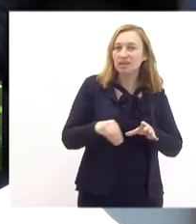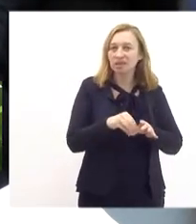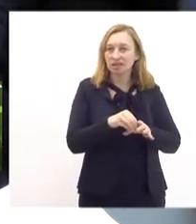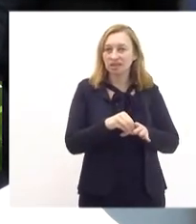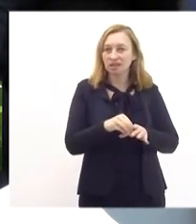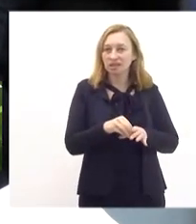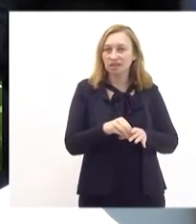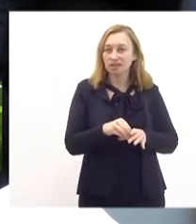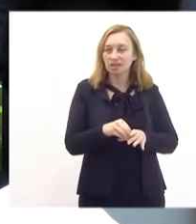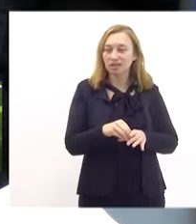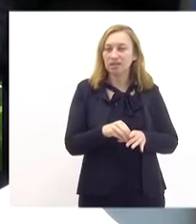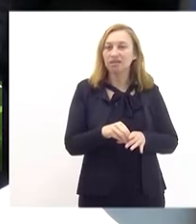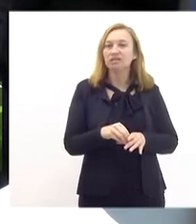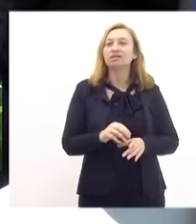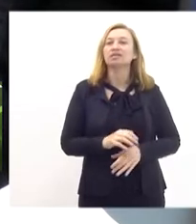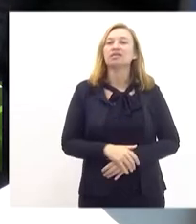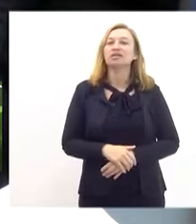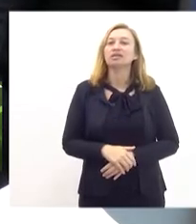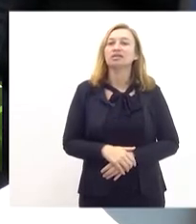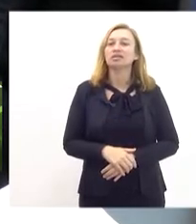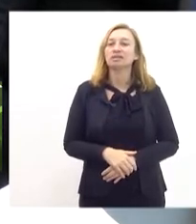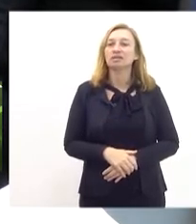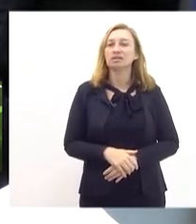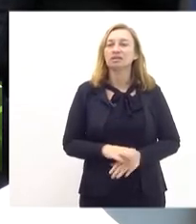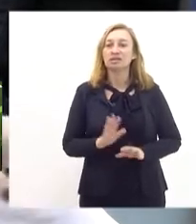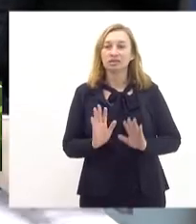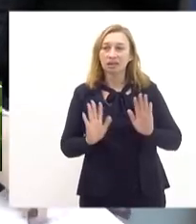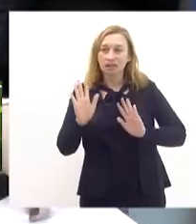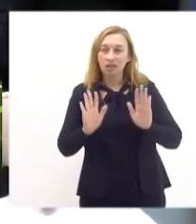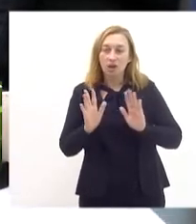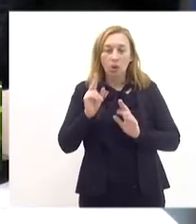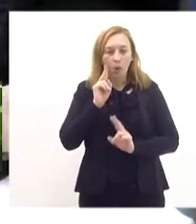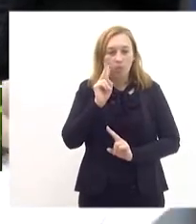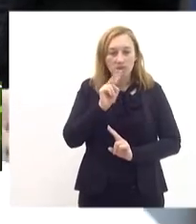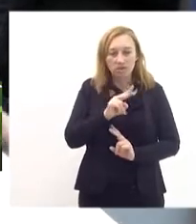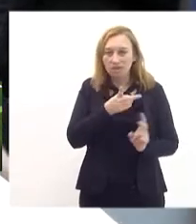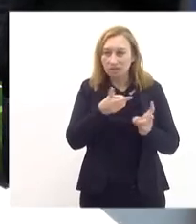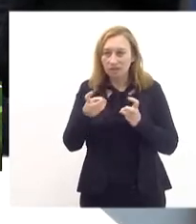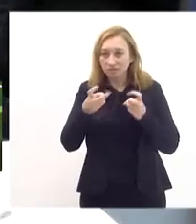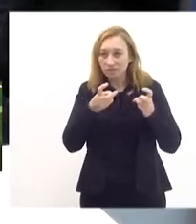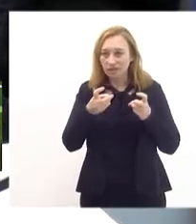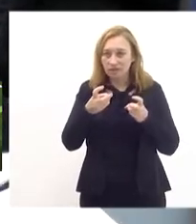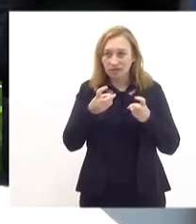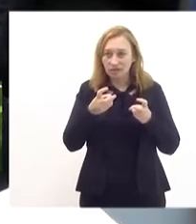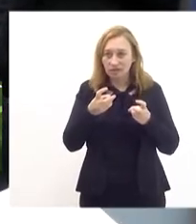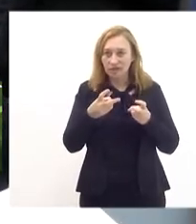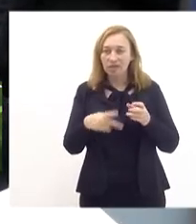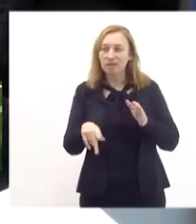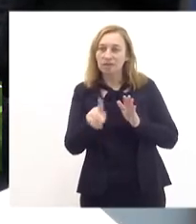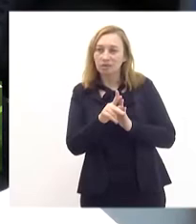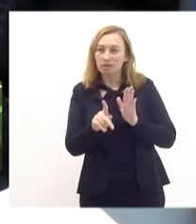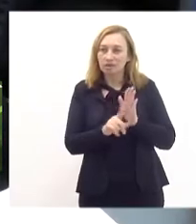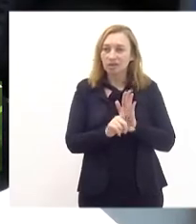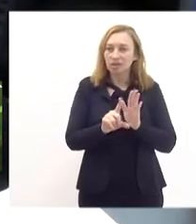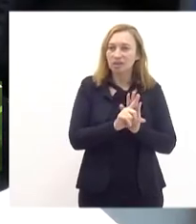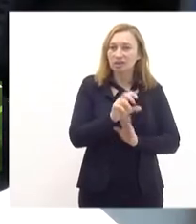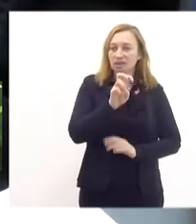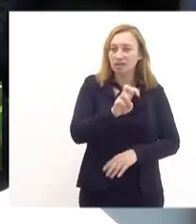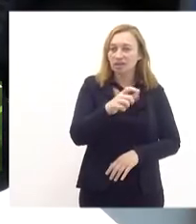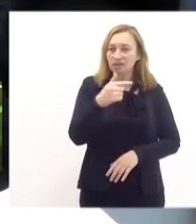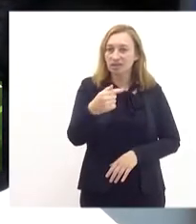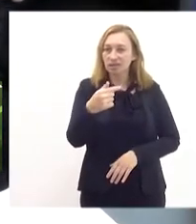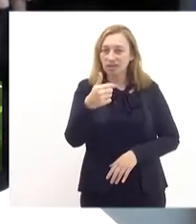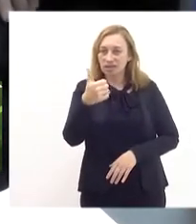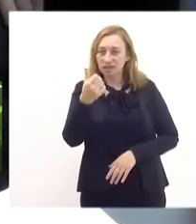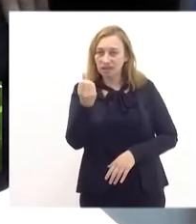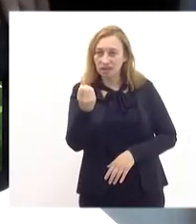no âmbito dos procedimentos licitatórios. Olhando, voltando aqui nossos olhos então para o projeto de lei 5760,